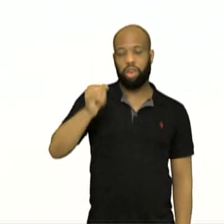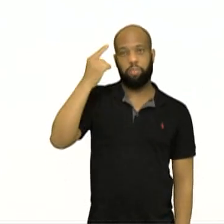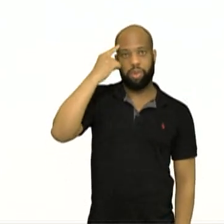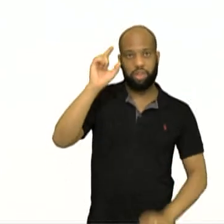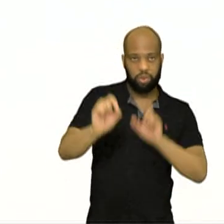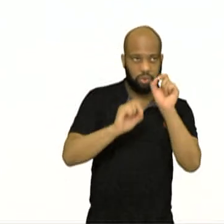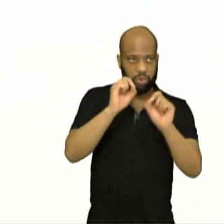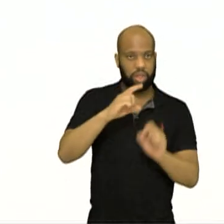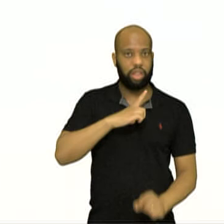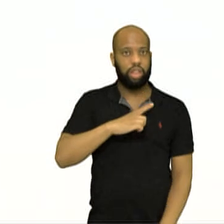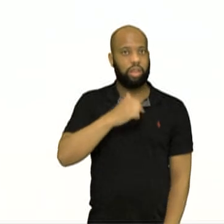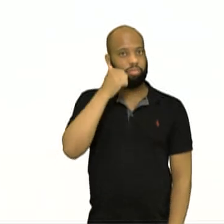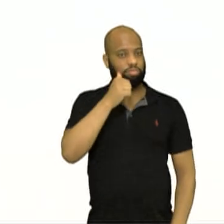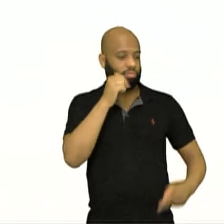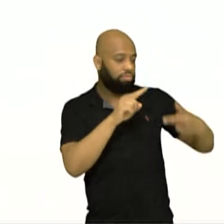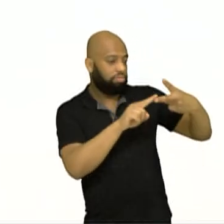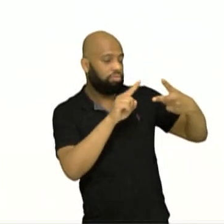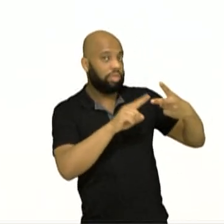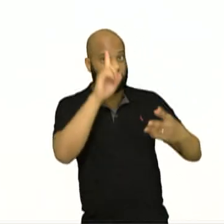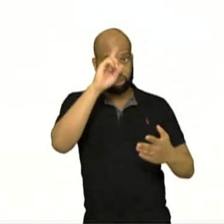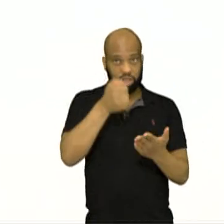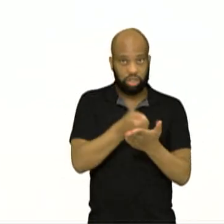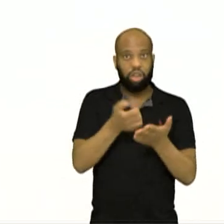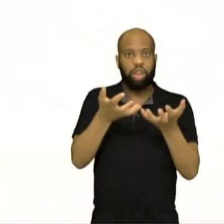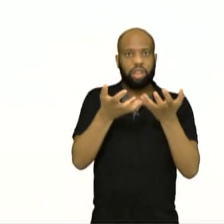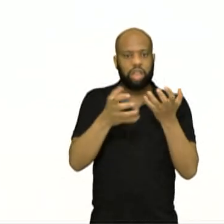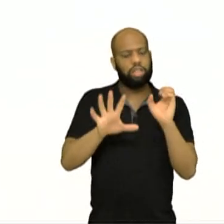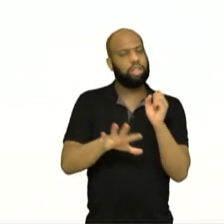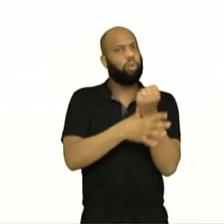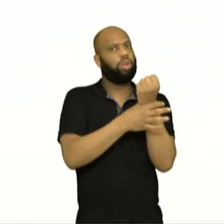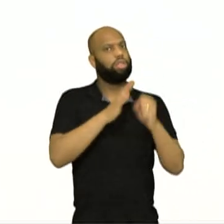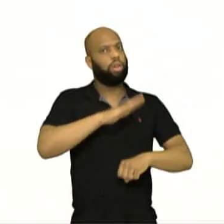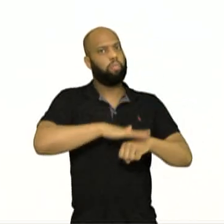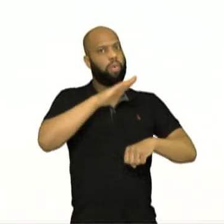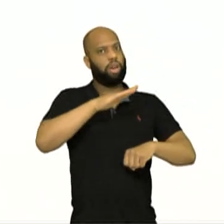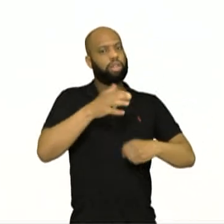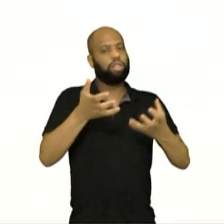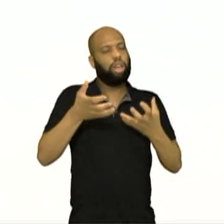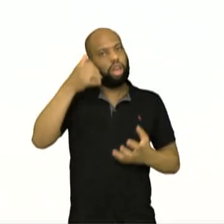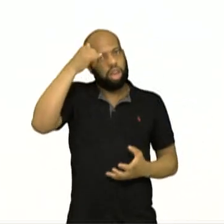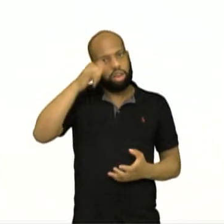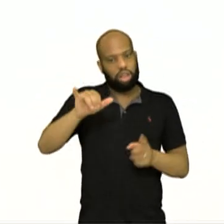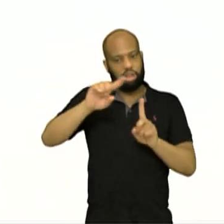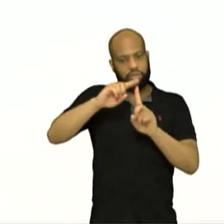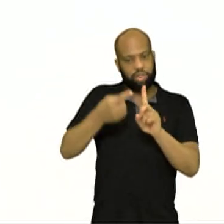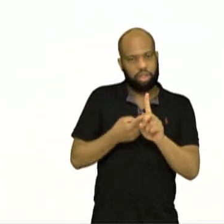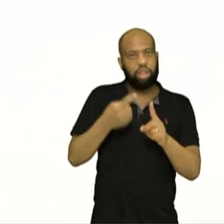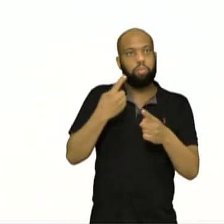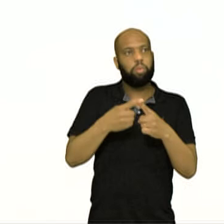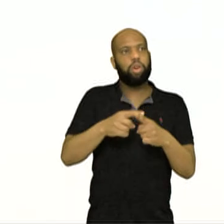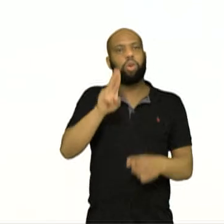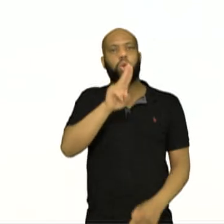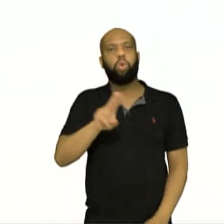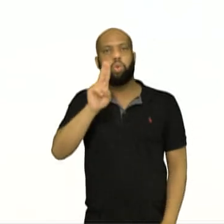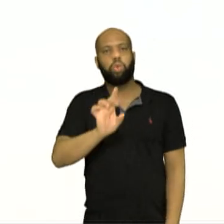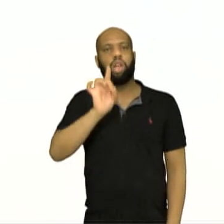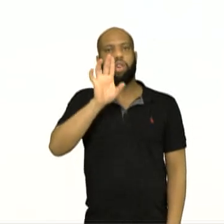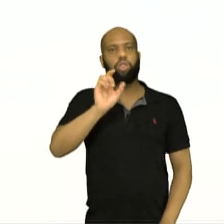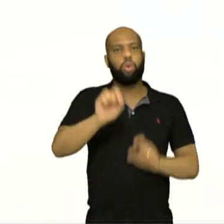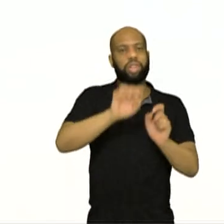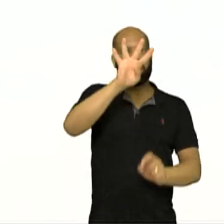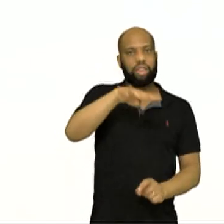seguinte, Renata, né, decidiu buscar um método mais seguro para evitar a gravidez, já que usava para isso apenas a